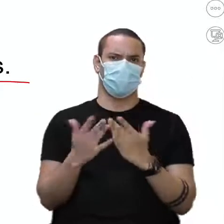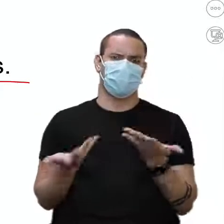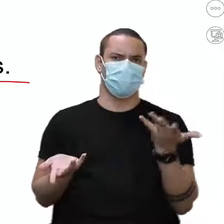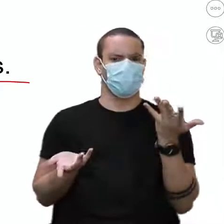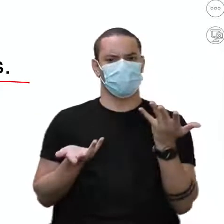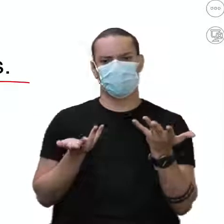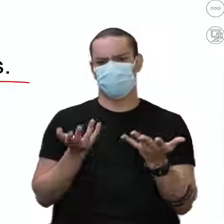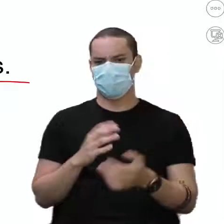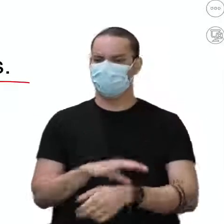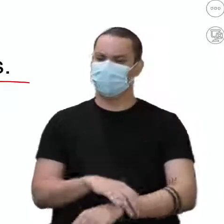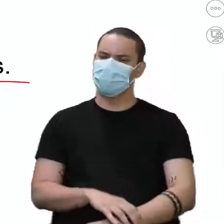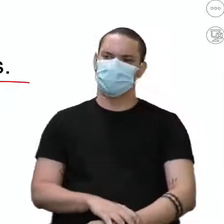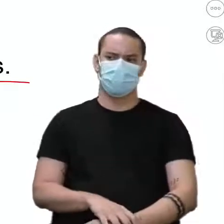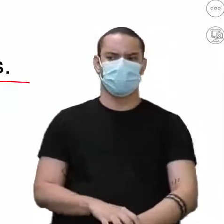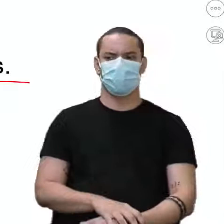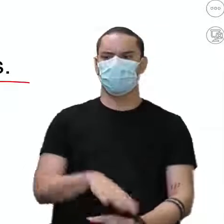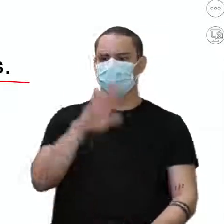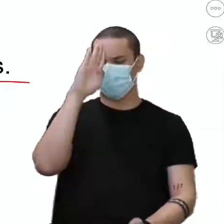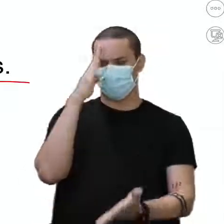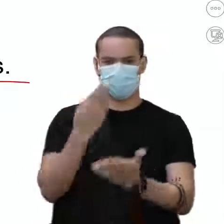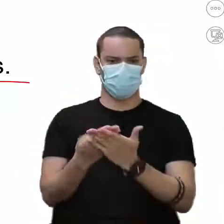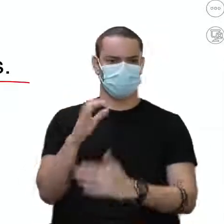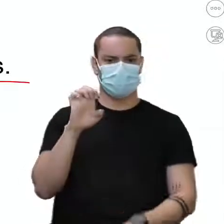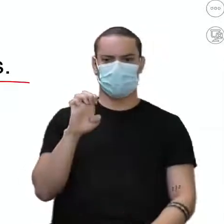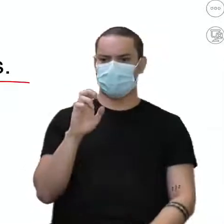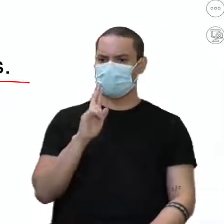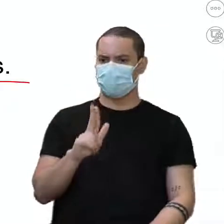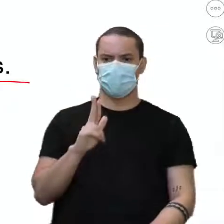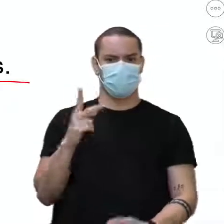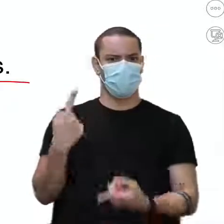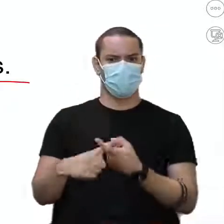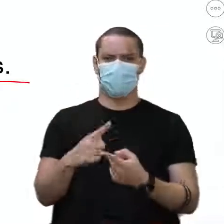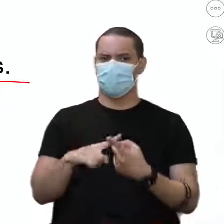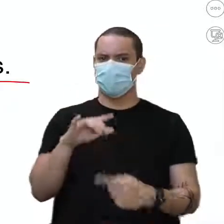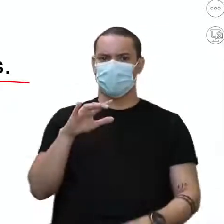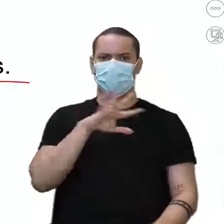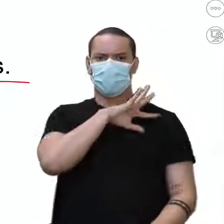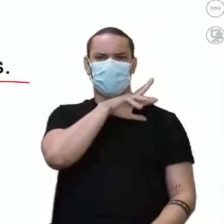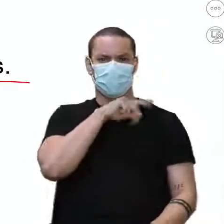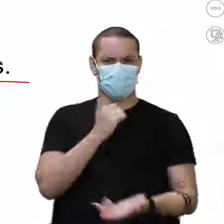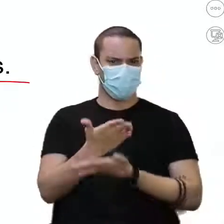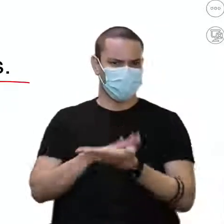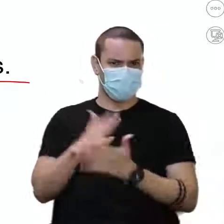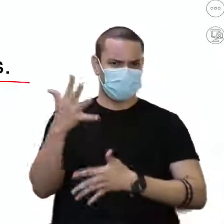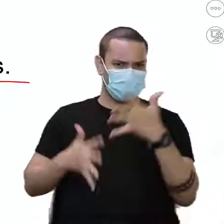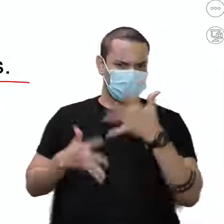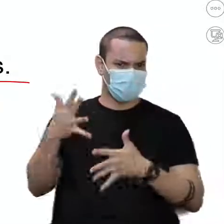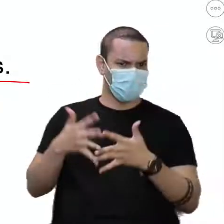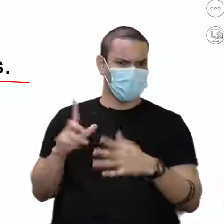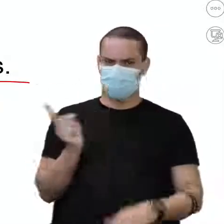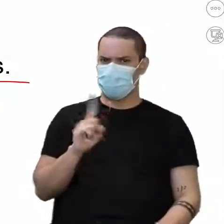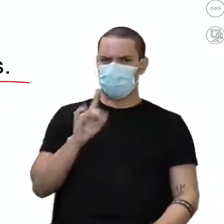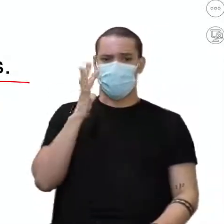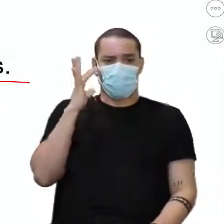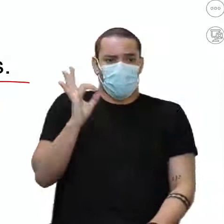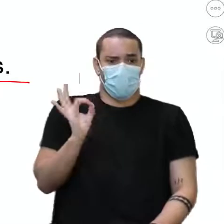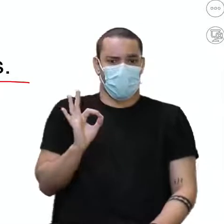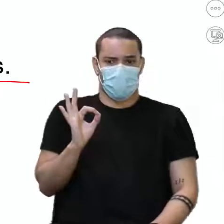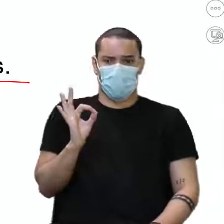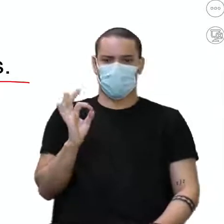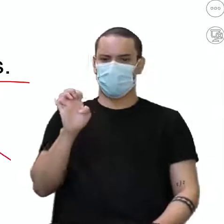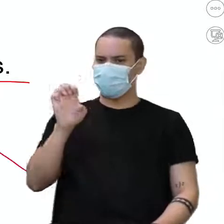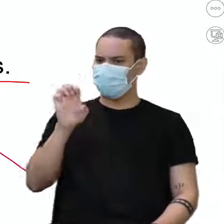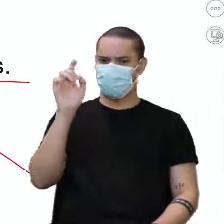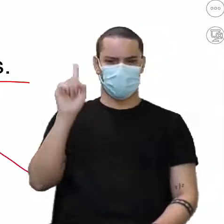Eu acredito que essa letra aí não seja, porque assim, gente, os animais não incomodam, né? Os animais, eles são uns fofes. Então, essa letra E, eu já